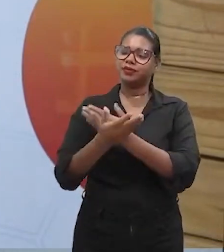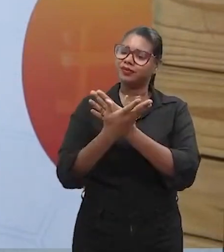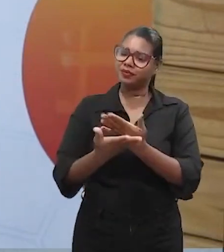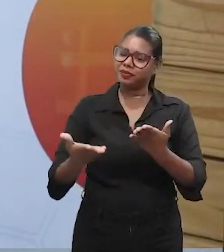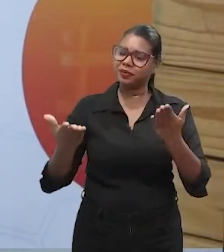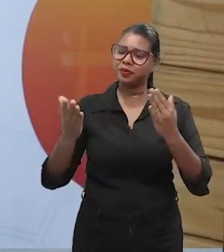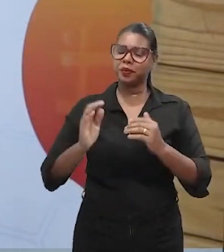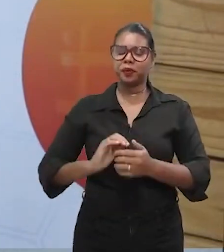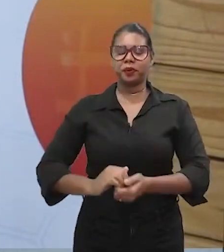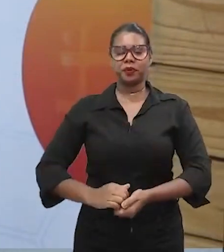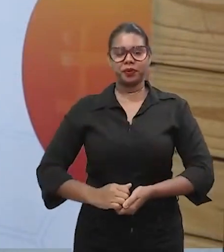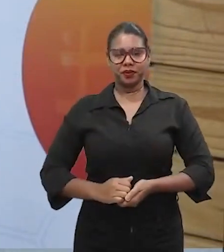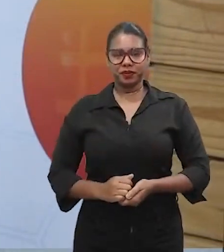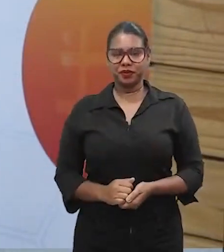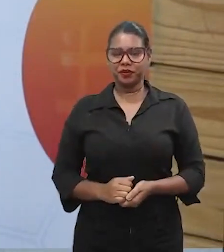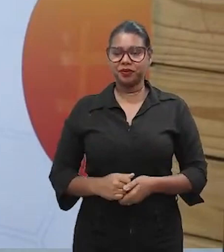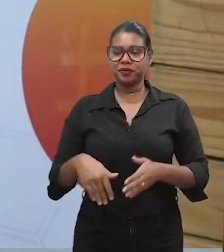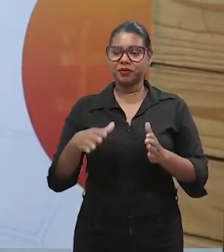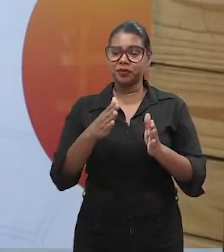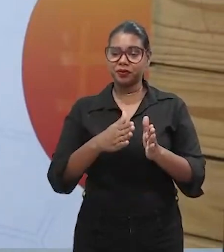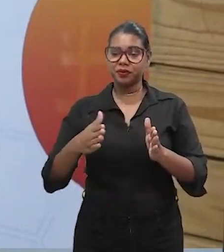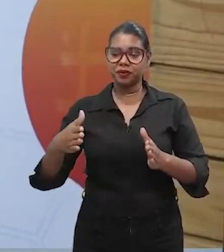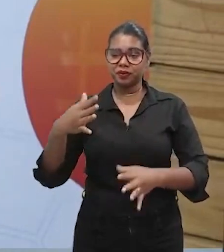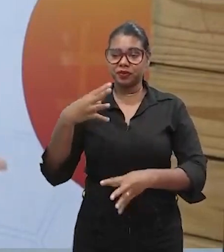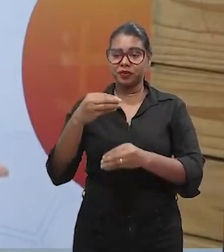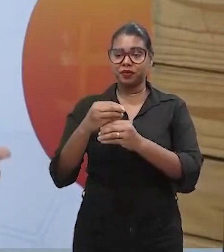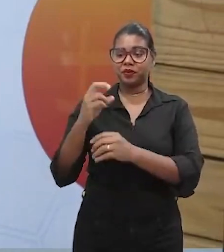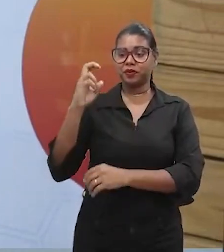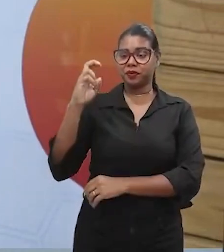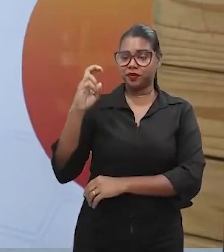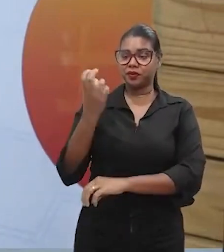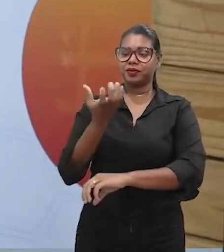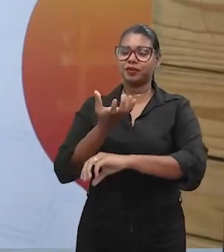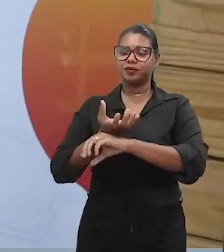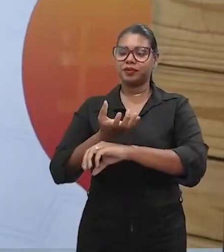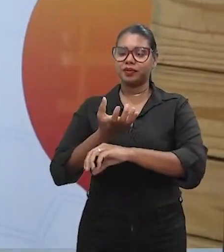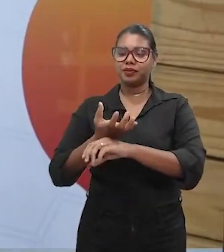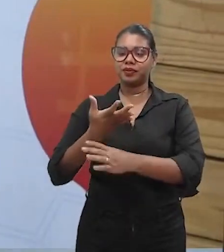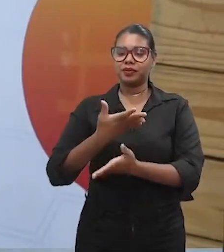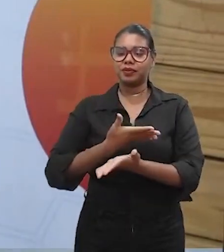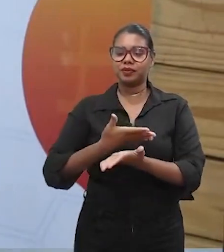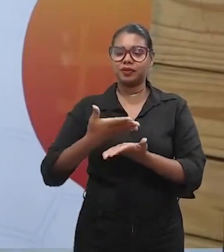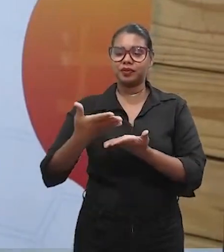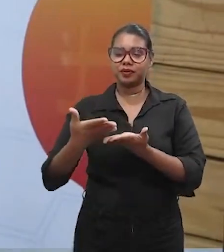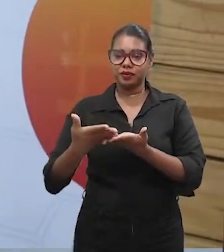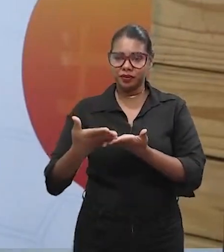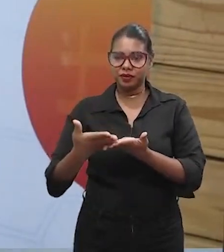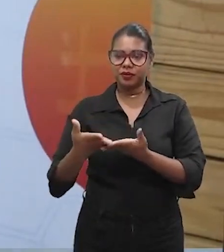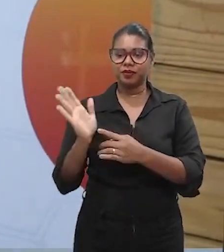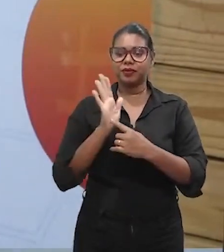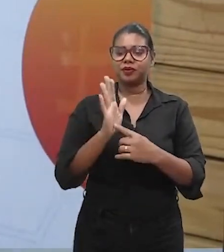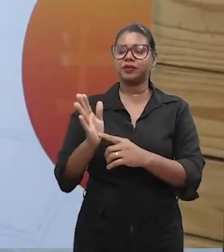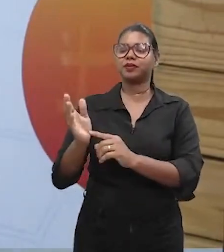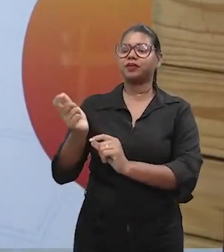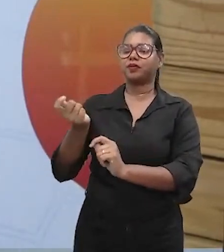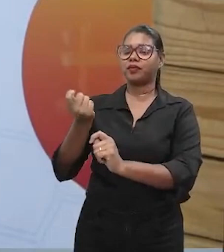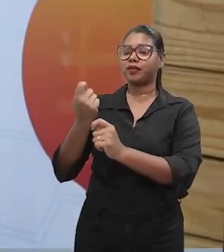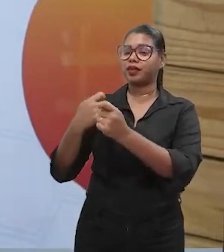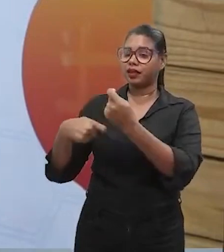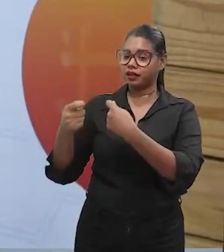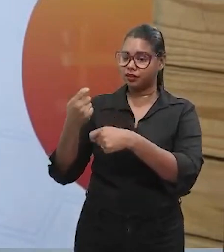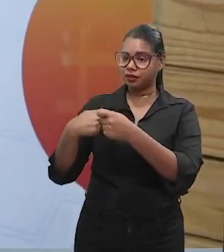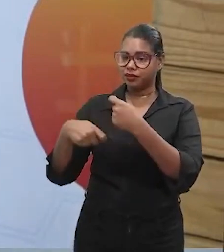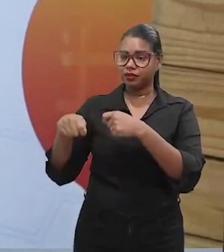O nosso módulo ele está composto por 5 disciplinas, iniciando com Introdução à Administração,